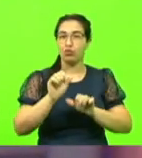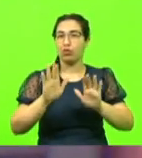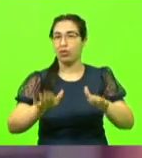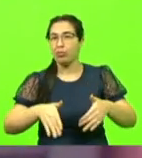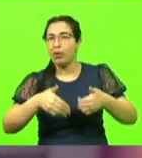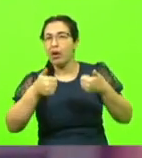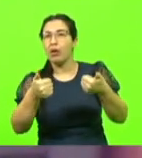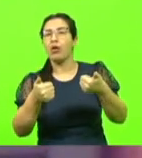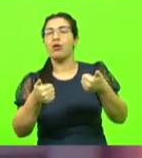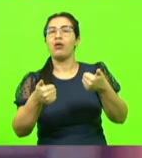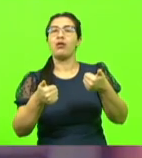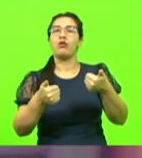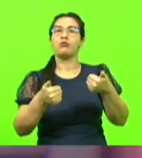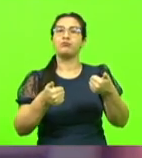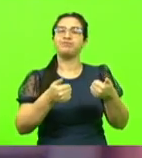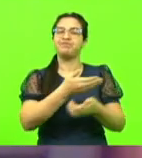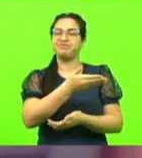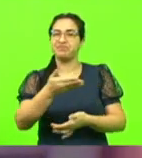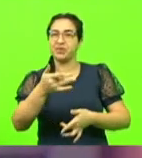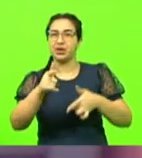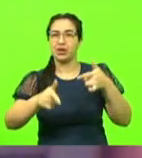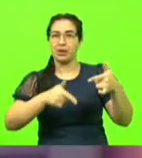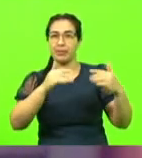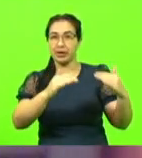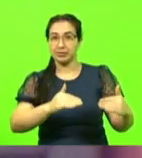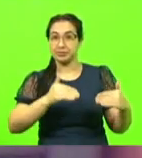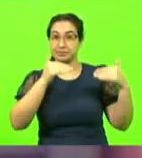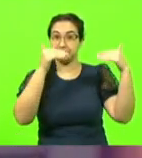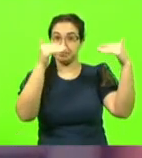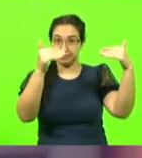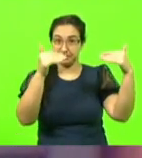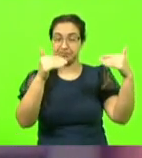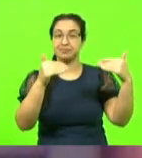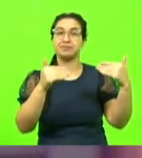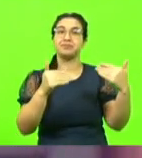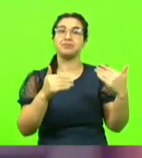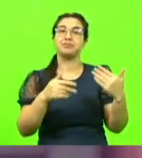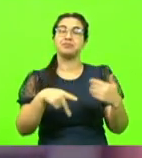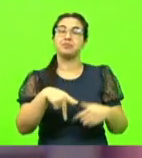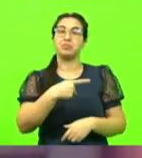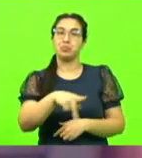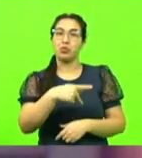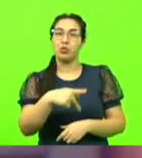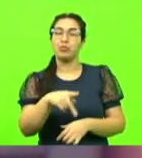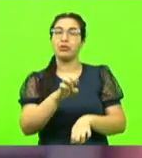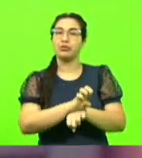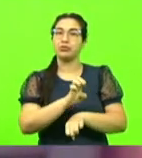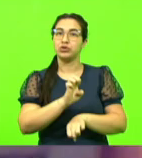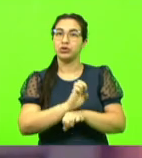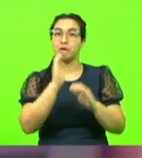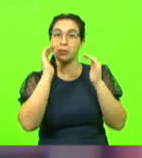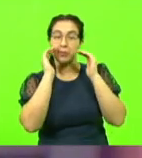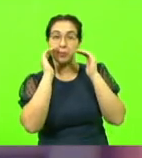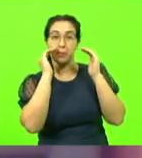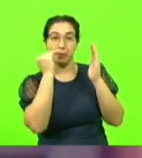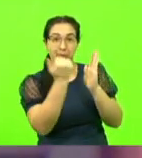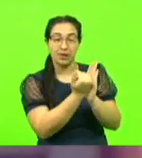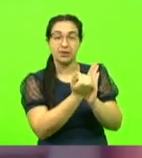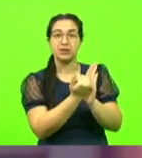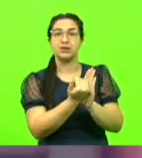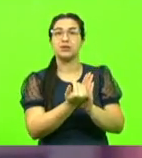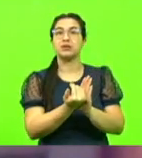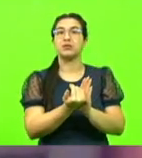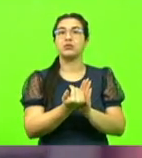de cargos e carreira do Magistério Público Estadual, em cumprimento ao artigo 37 do Regimento